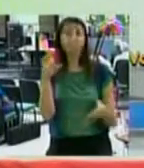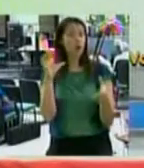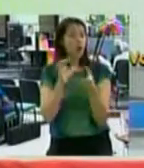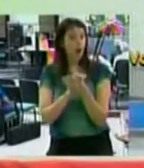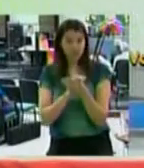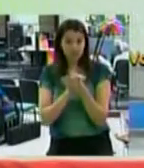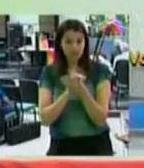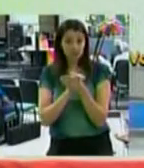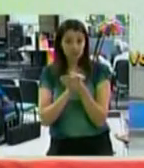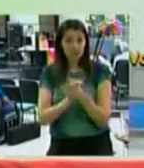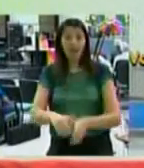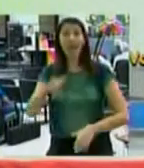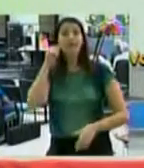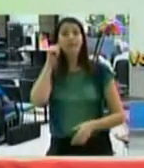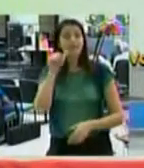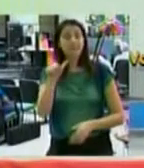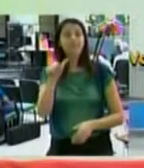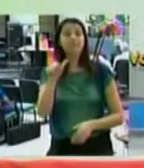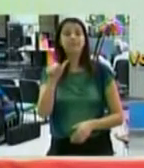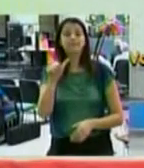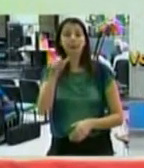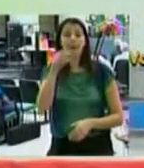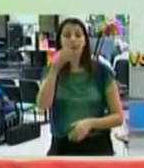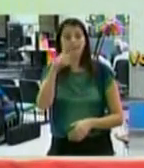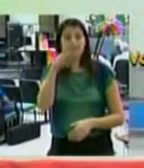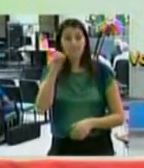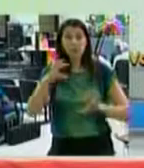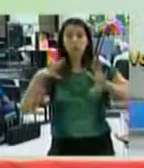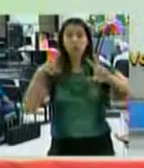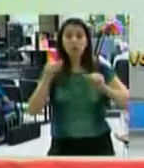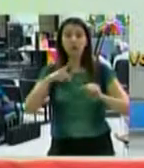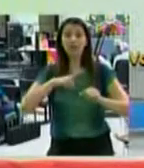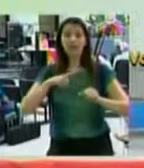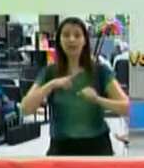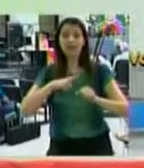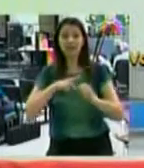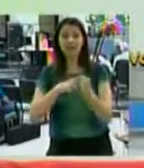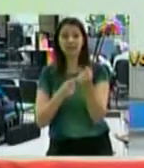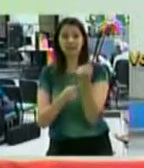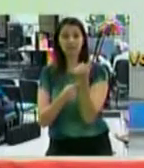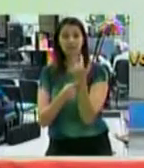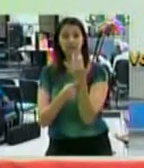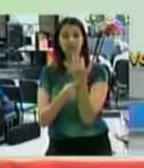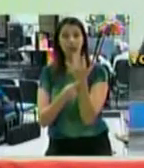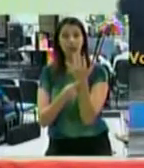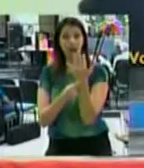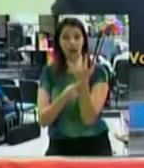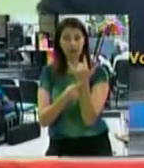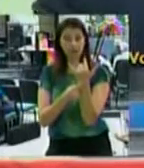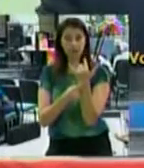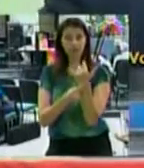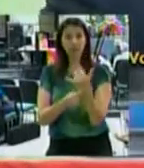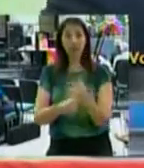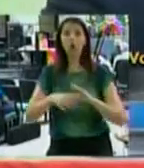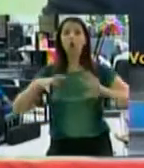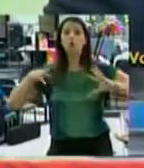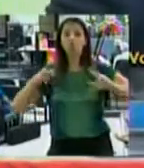As 10 possuem candeias. As 10 possuem